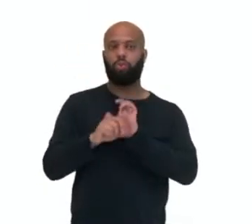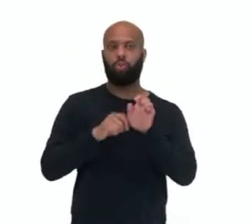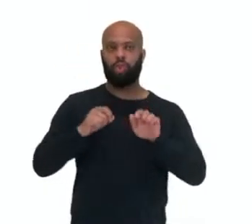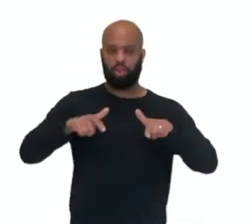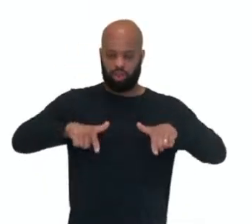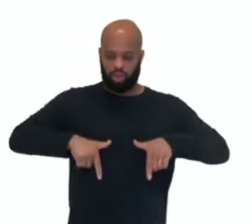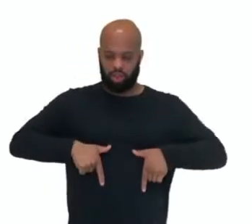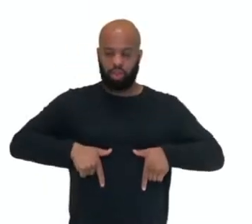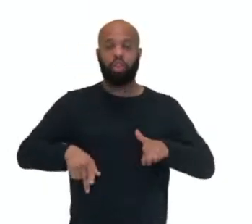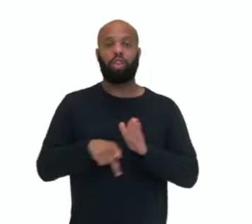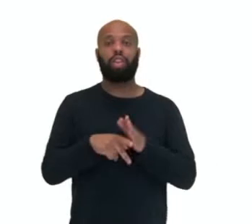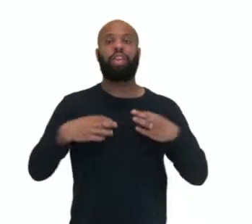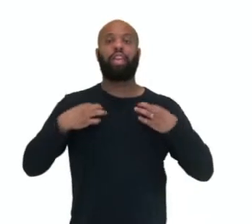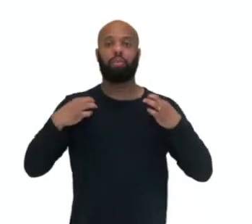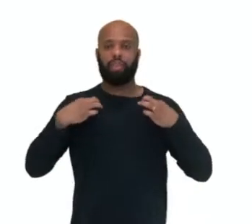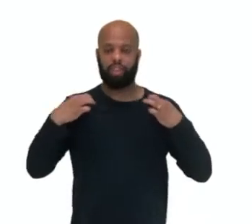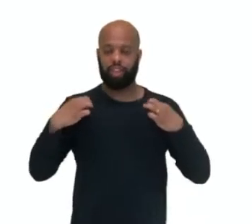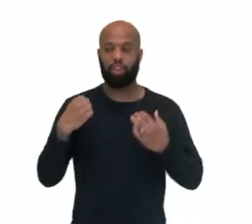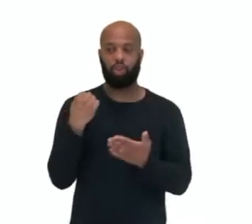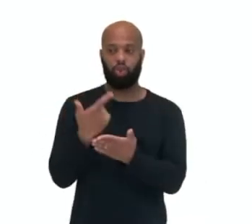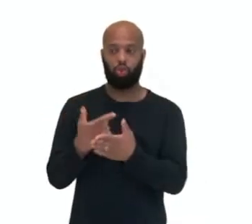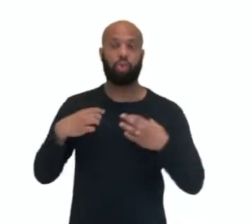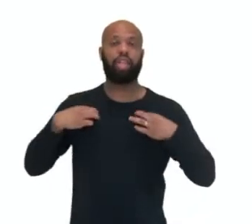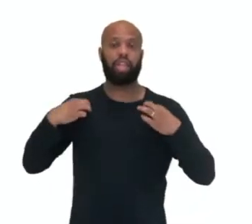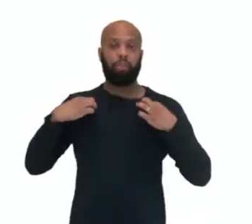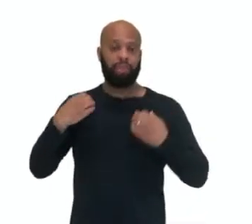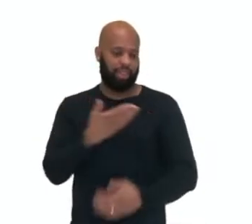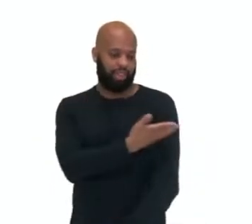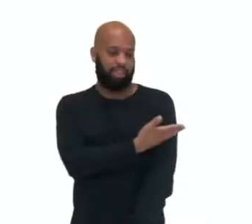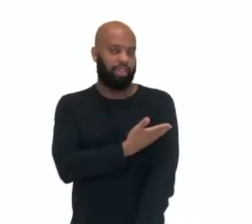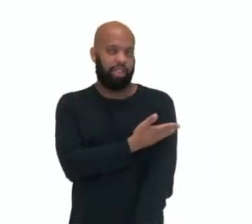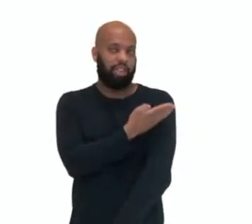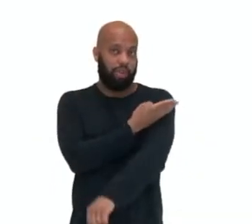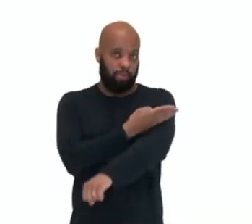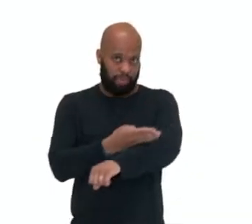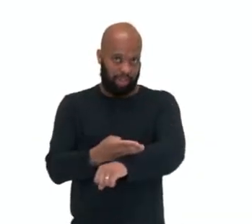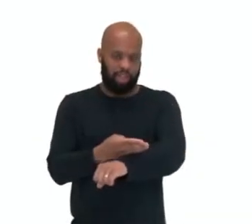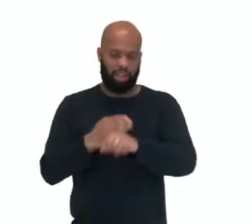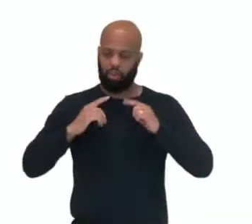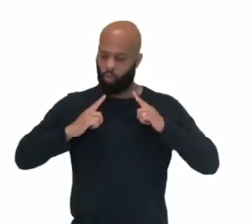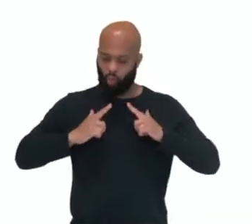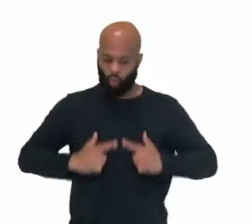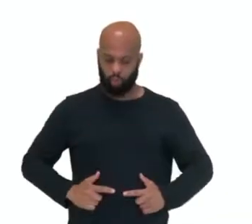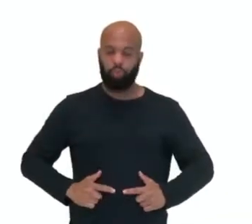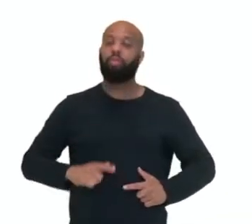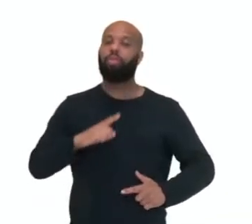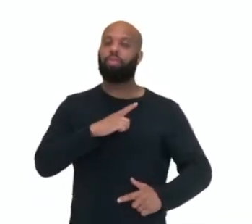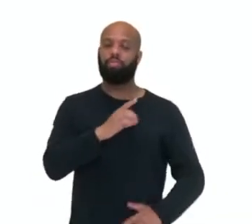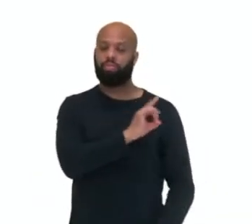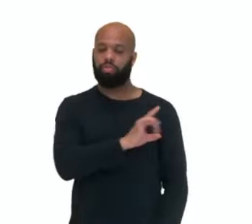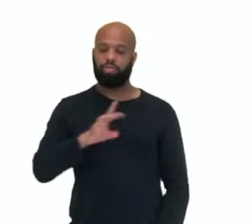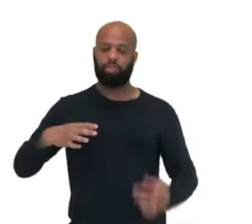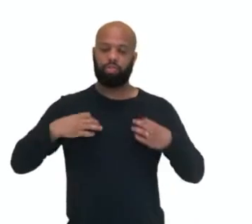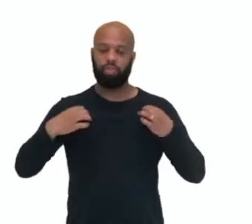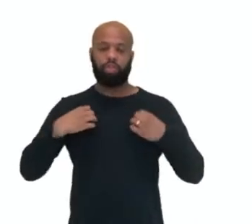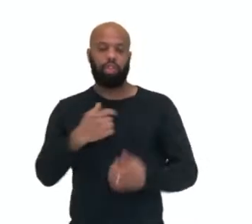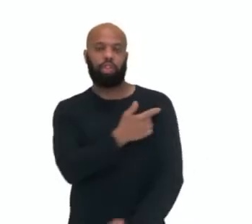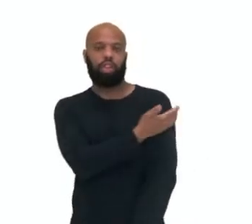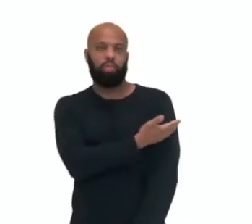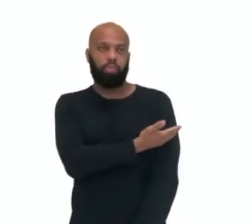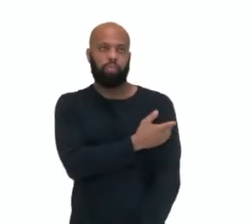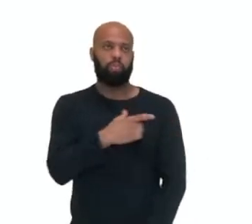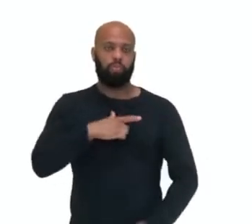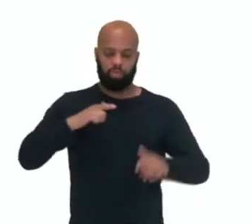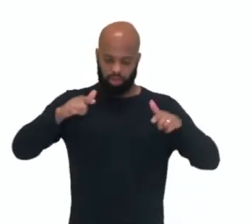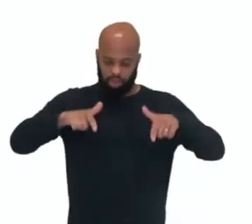camisetas. Paulo compra as camisetas brancas e lisas. Em cada uma delas é estampado um tipo